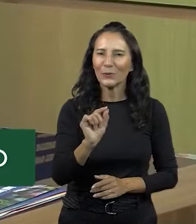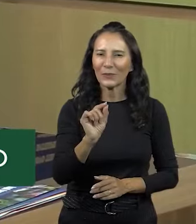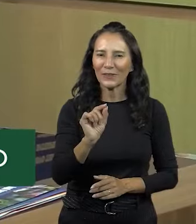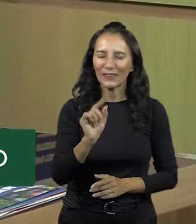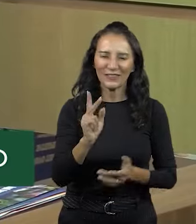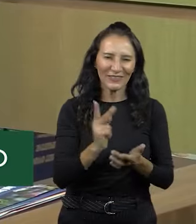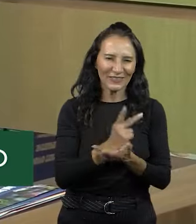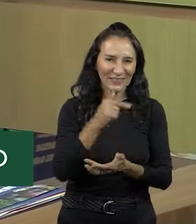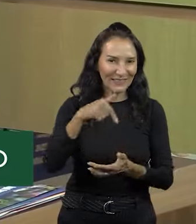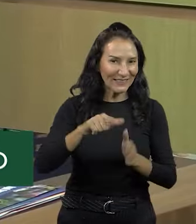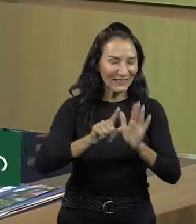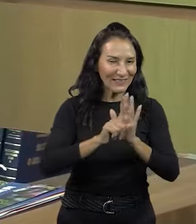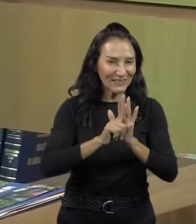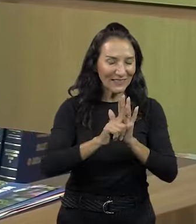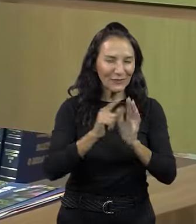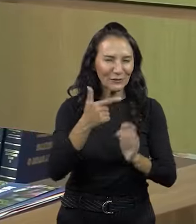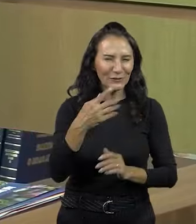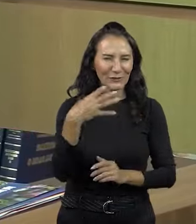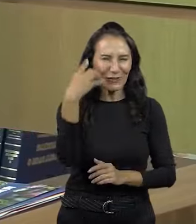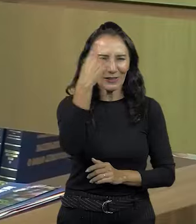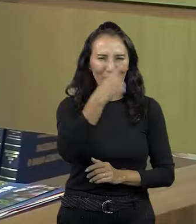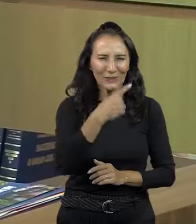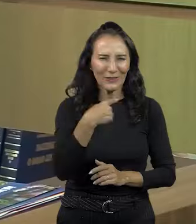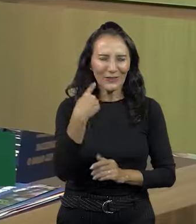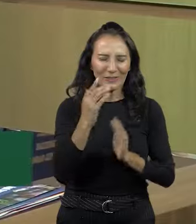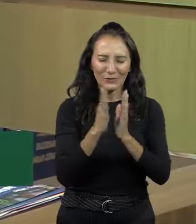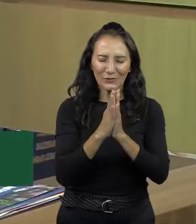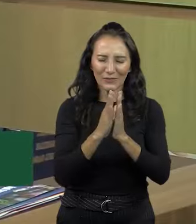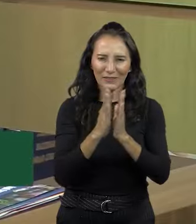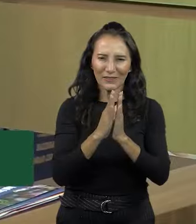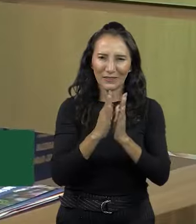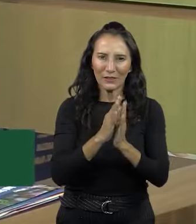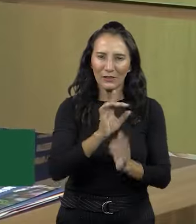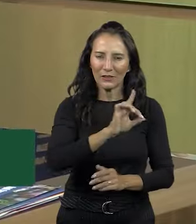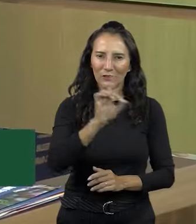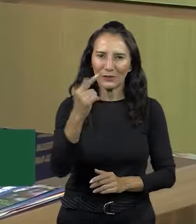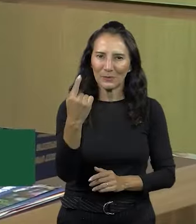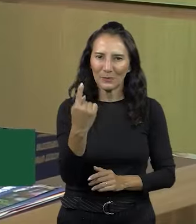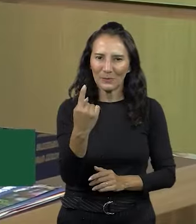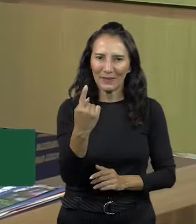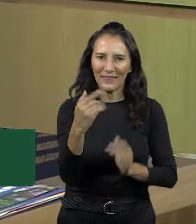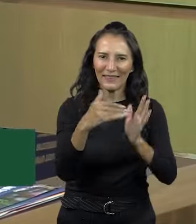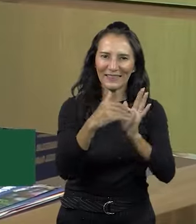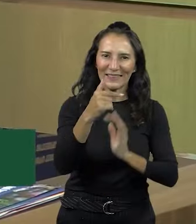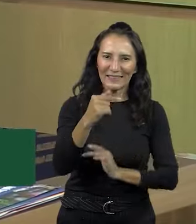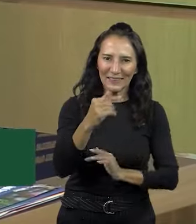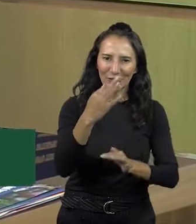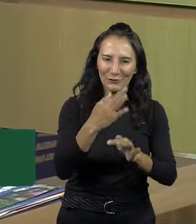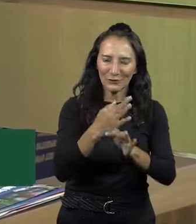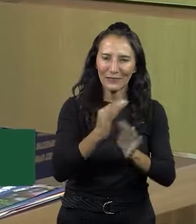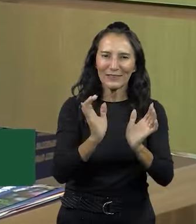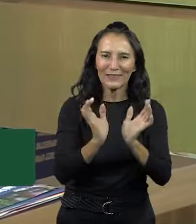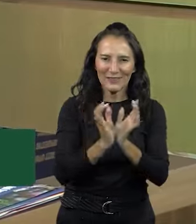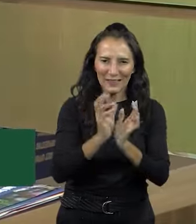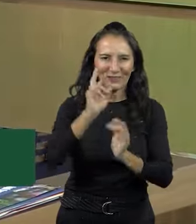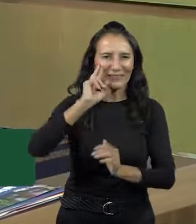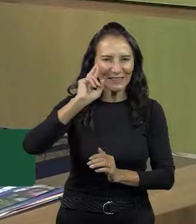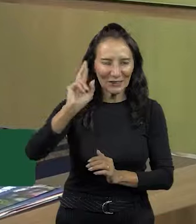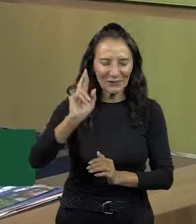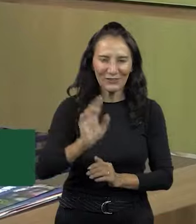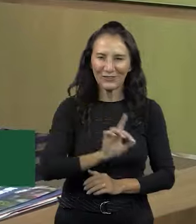oração aqui na igreja do dia primeiro dia 7 ceia do senhor em todas as missões no dia